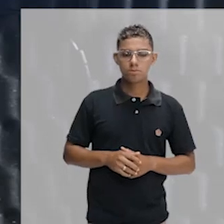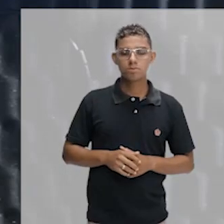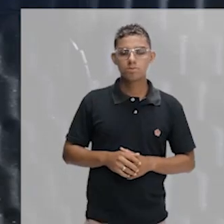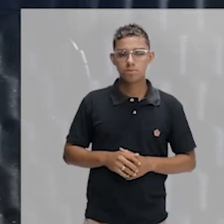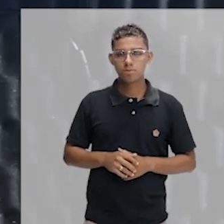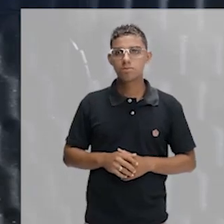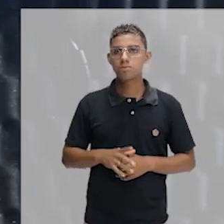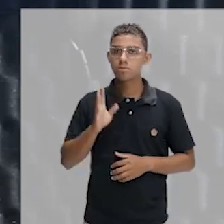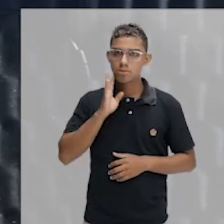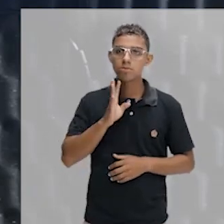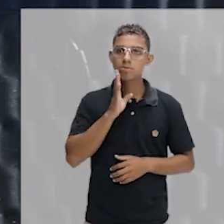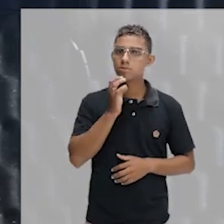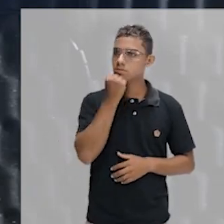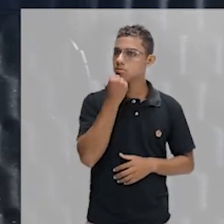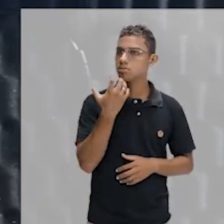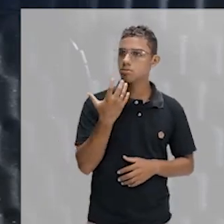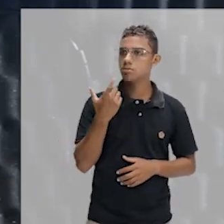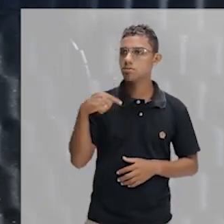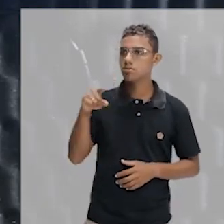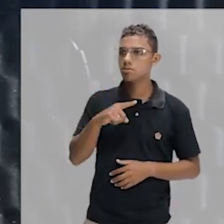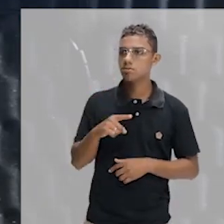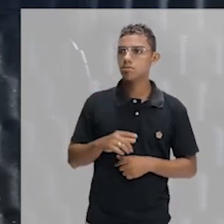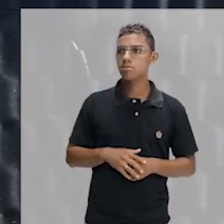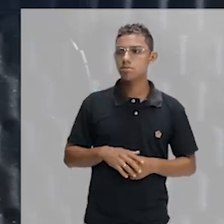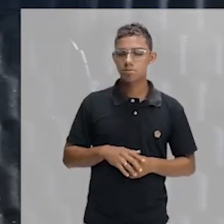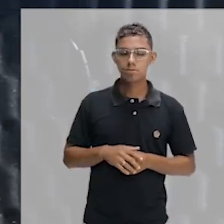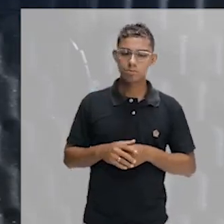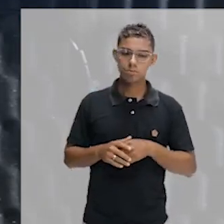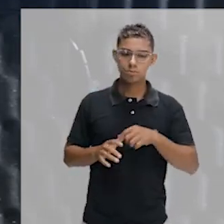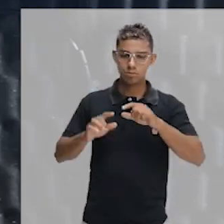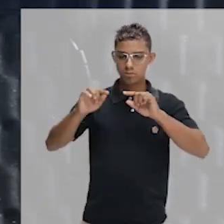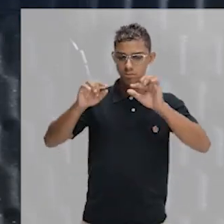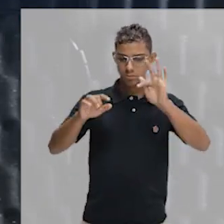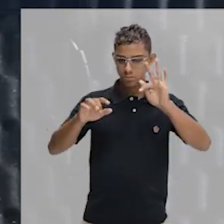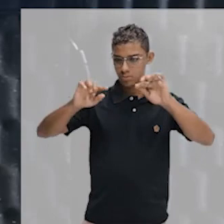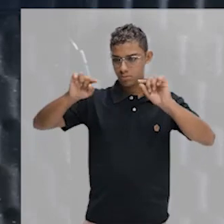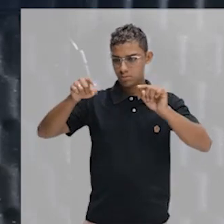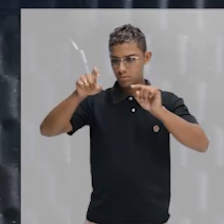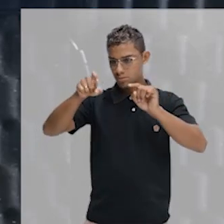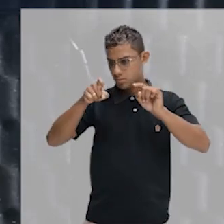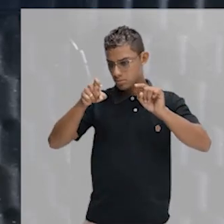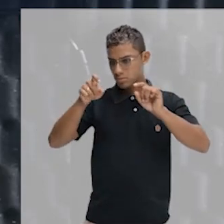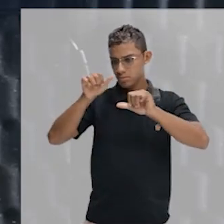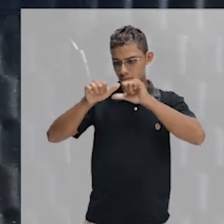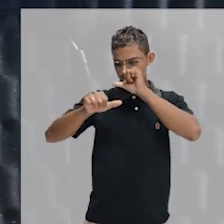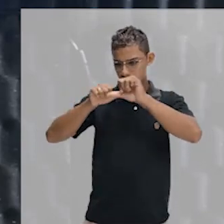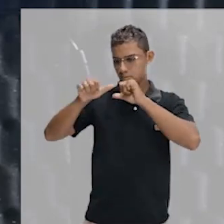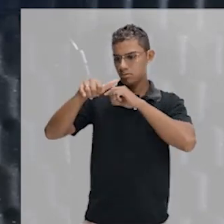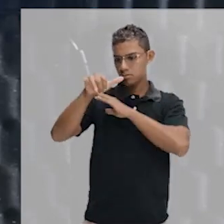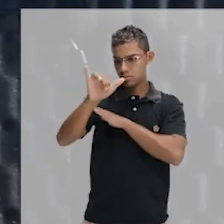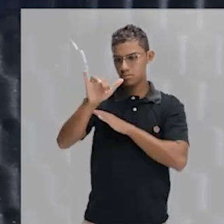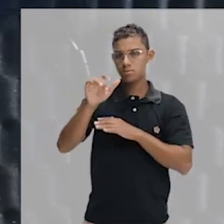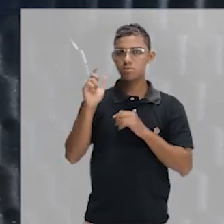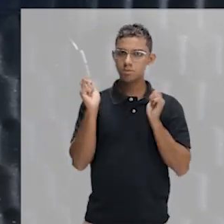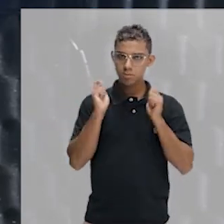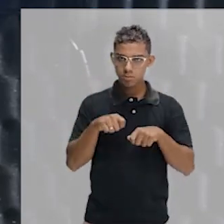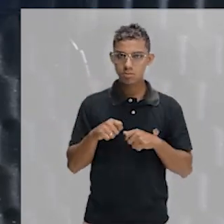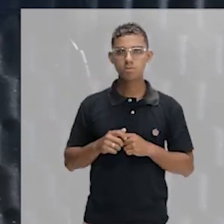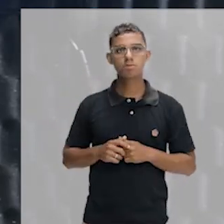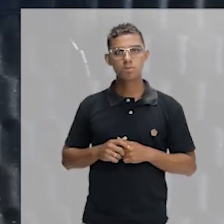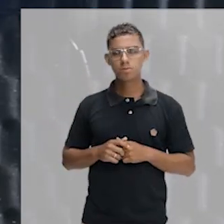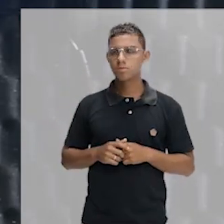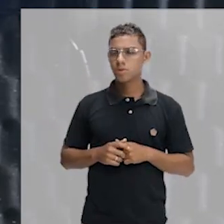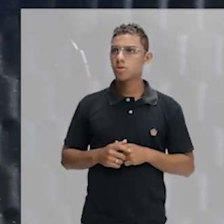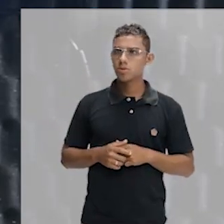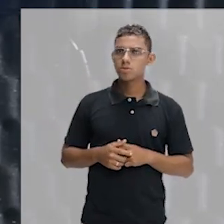mas é legal e fica como sugestão para você ao invés de você usar o f de x você já coloca o y porque porque